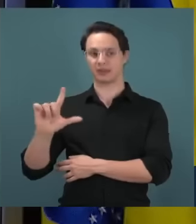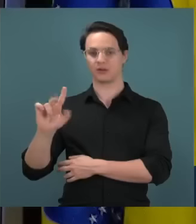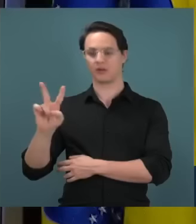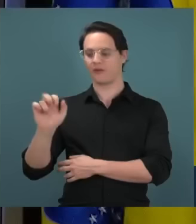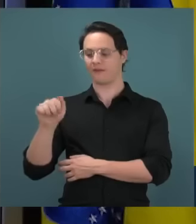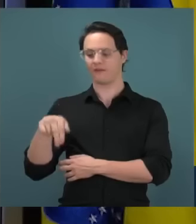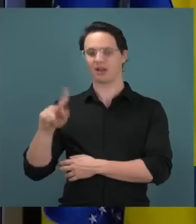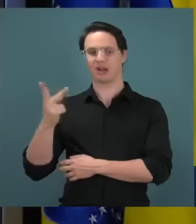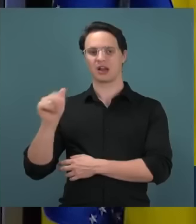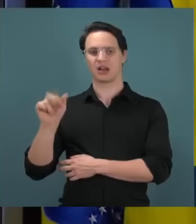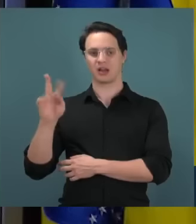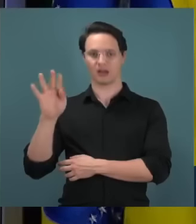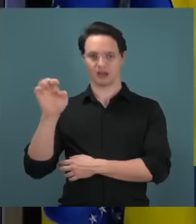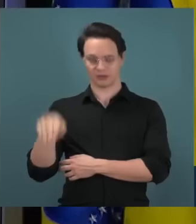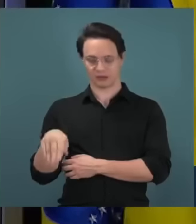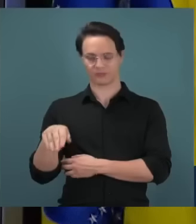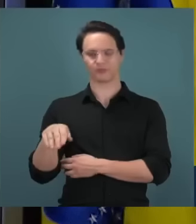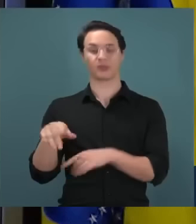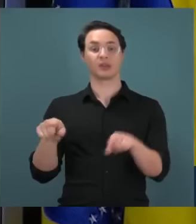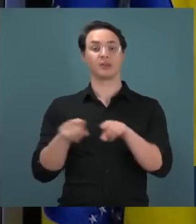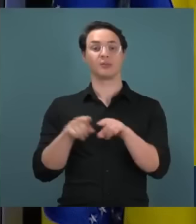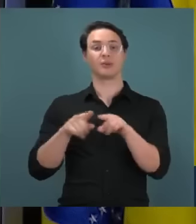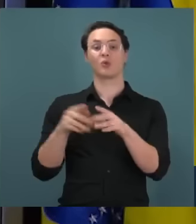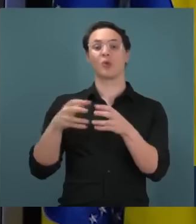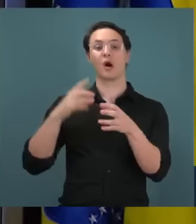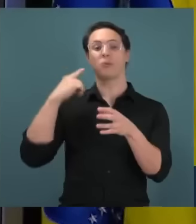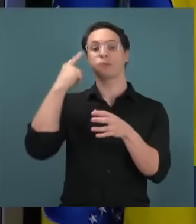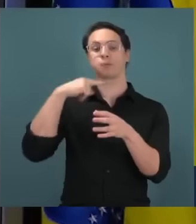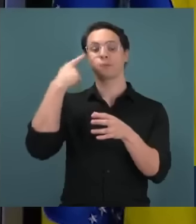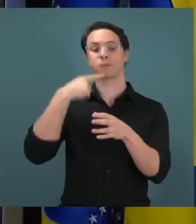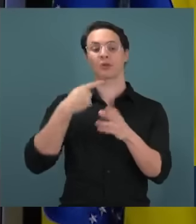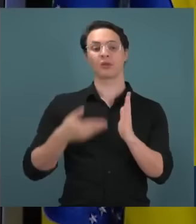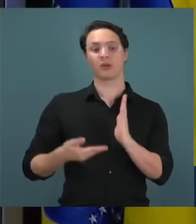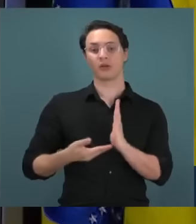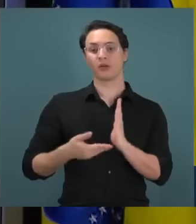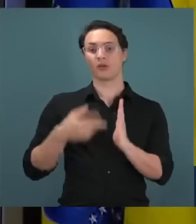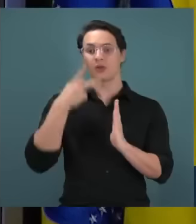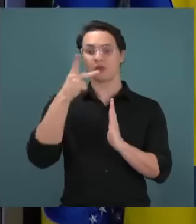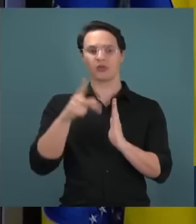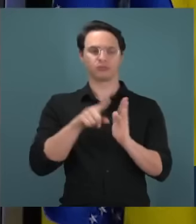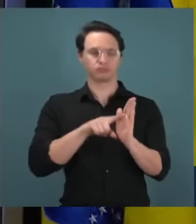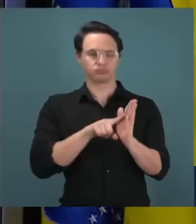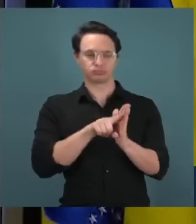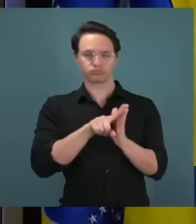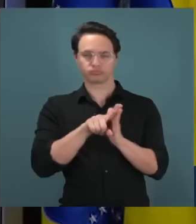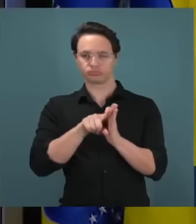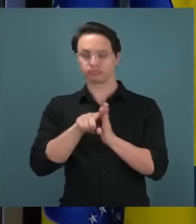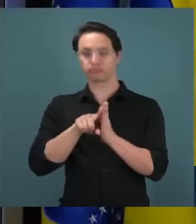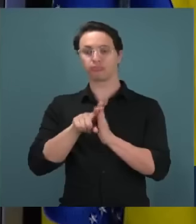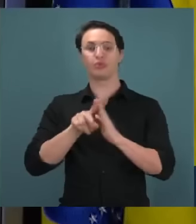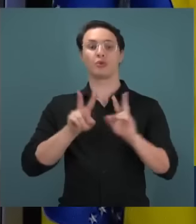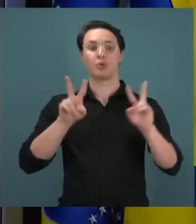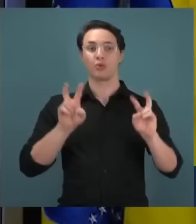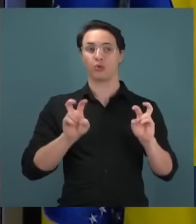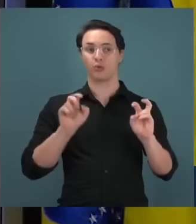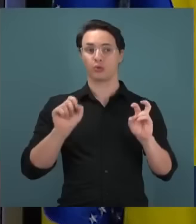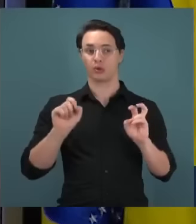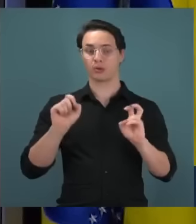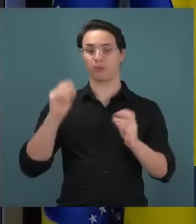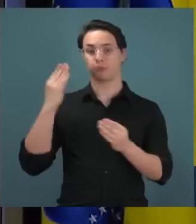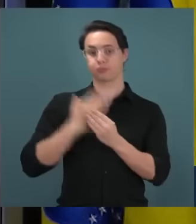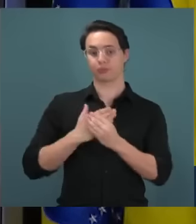de advogados da Câmara dos Deputados. Trata-se de um levantamento meticuloso sobre os processos em curso